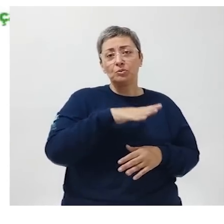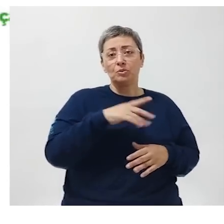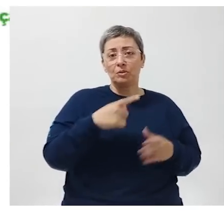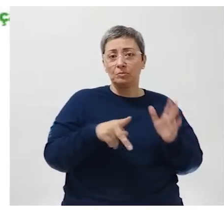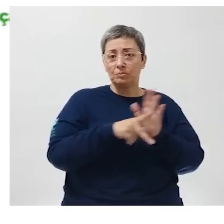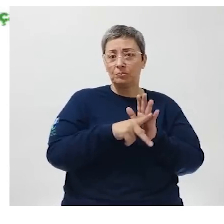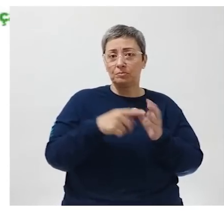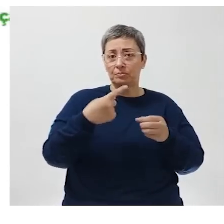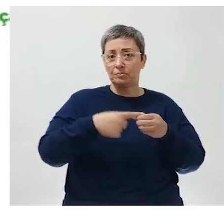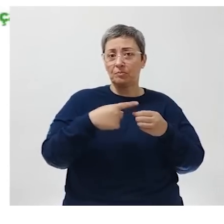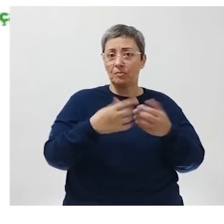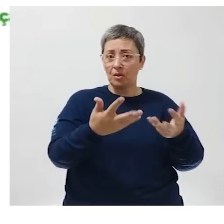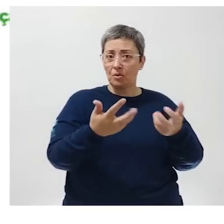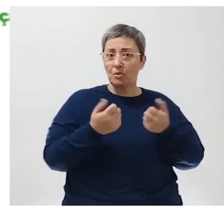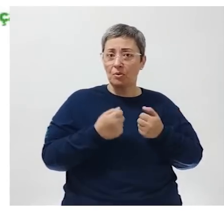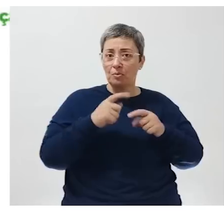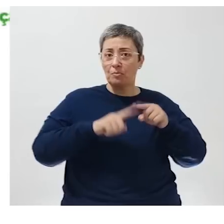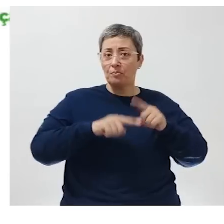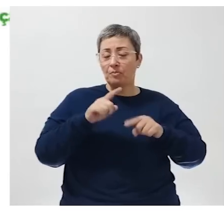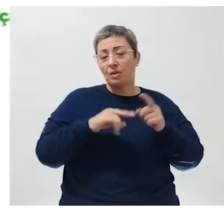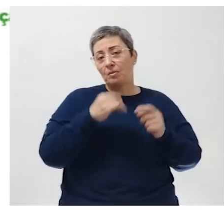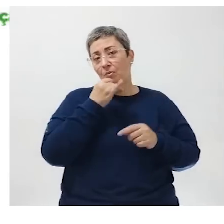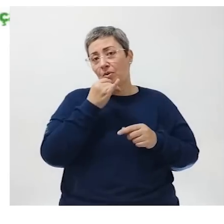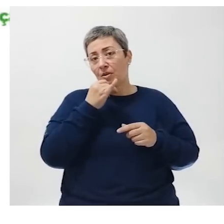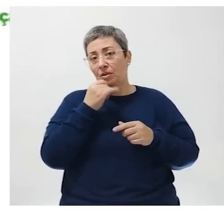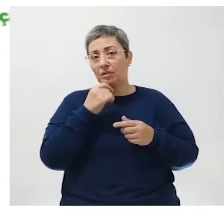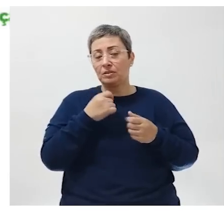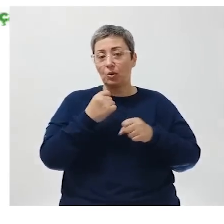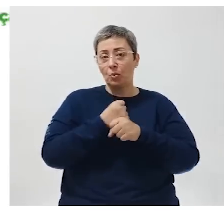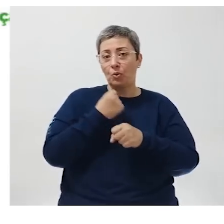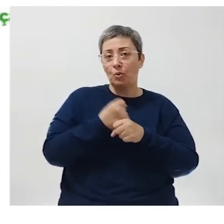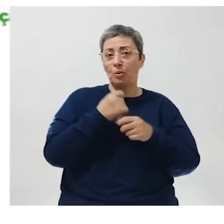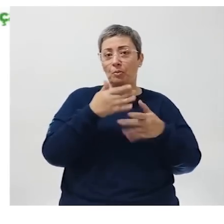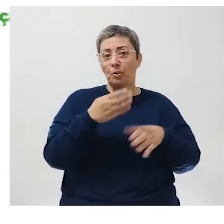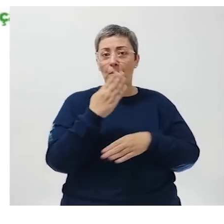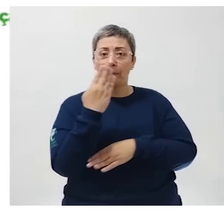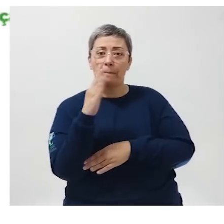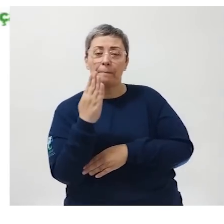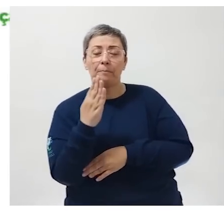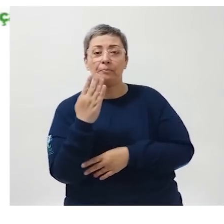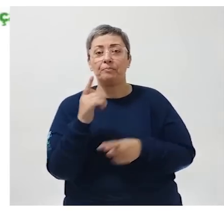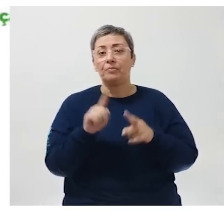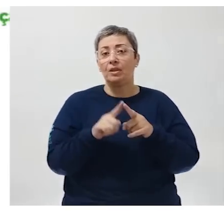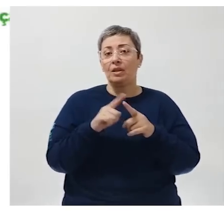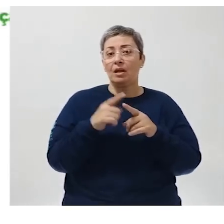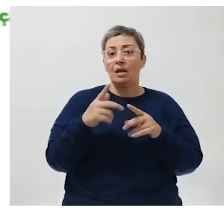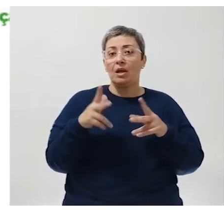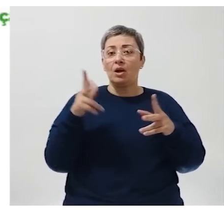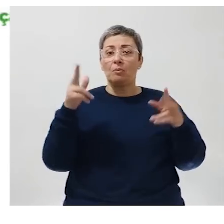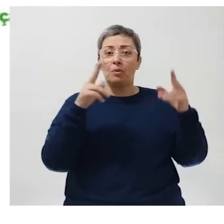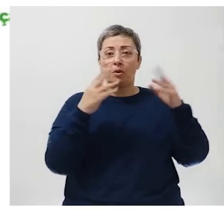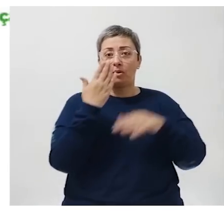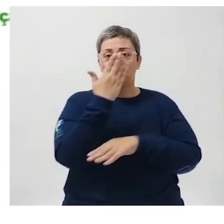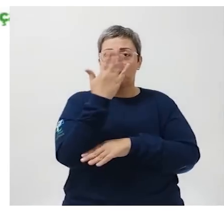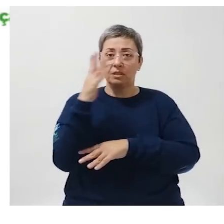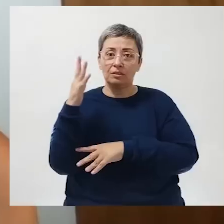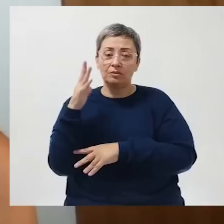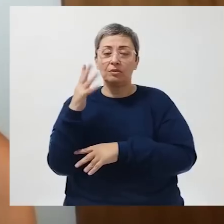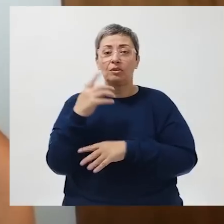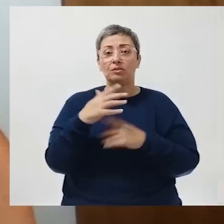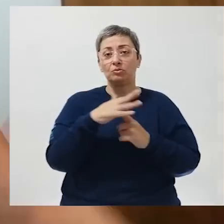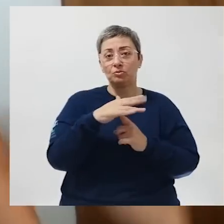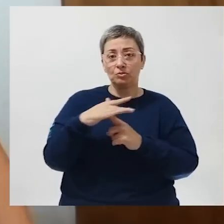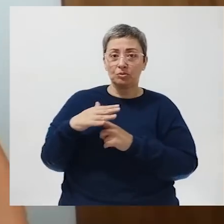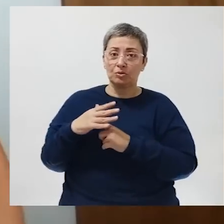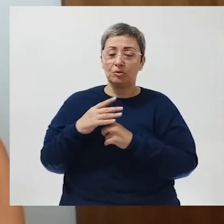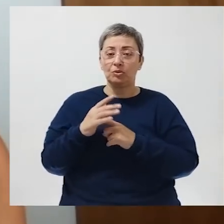da cidade que recebem materiais como entulho, madeira, podas de árvores e de